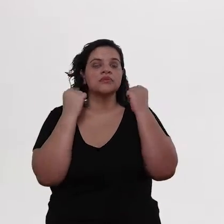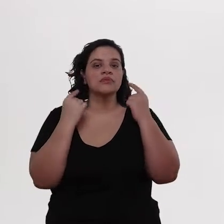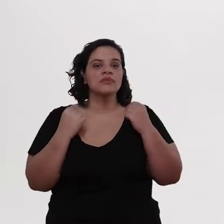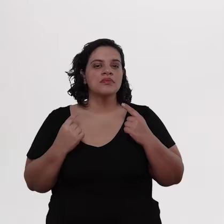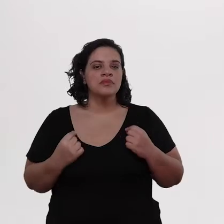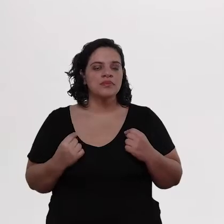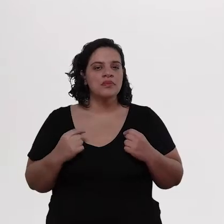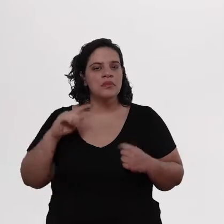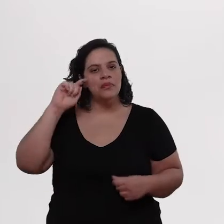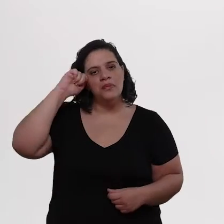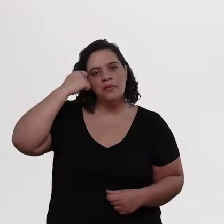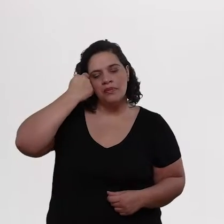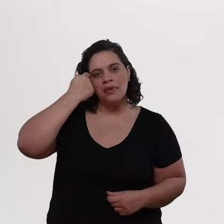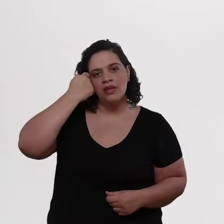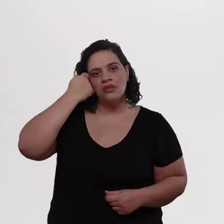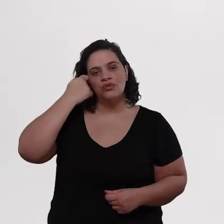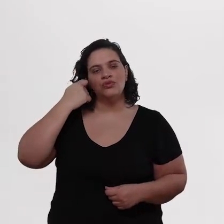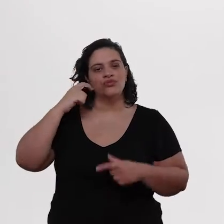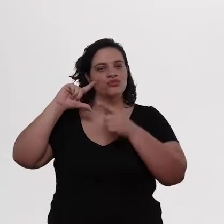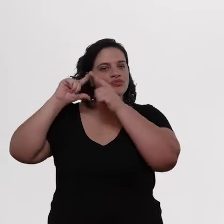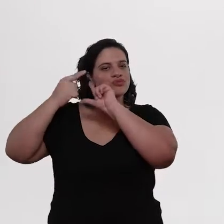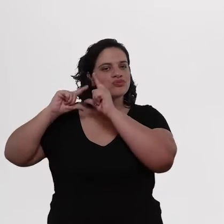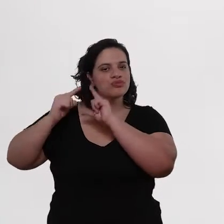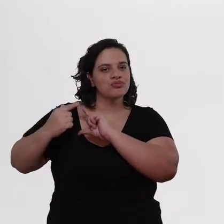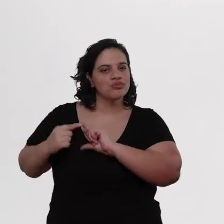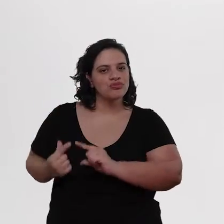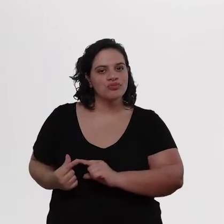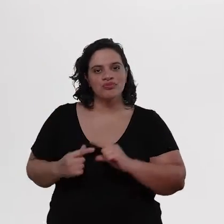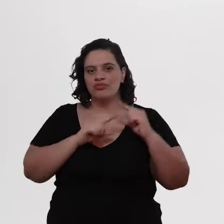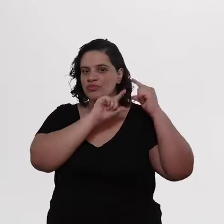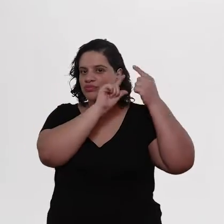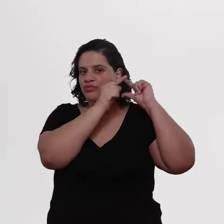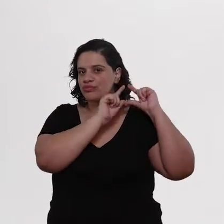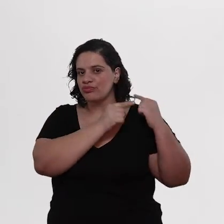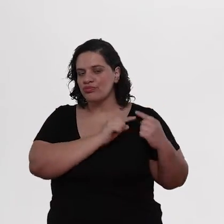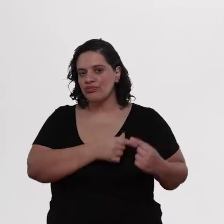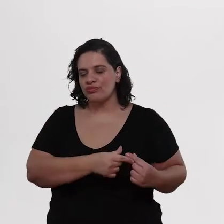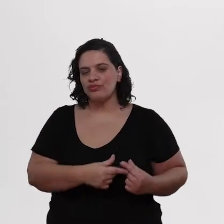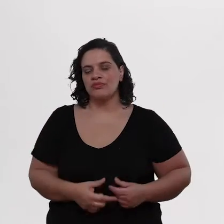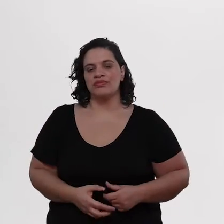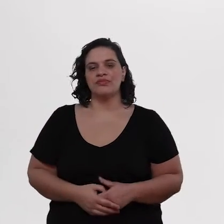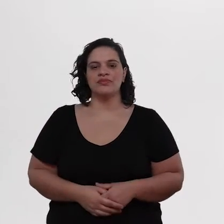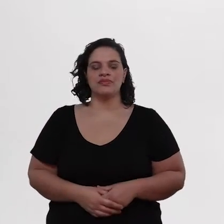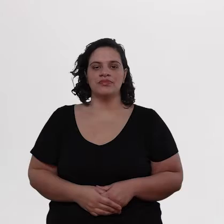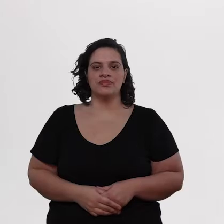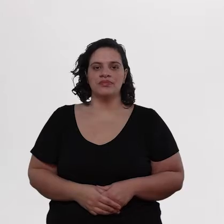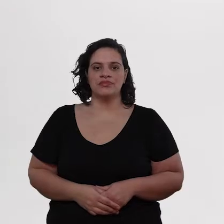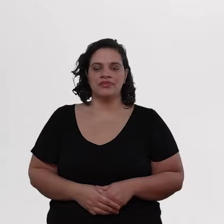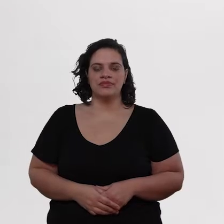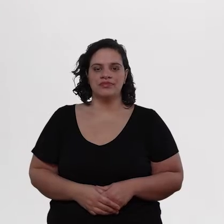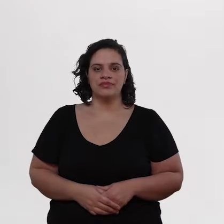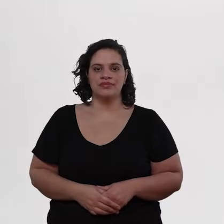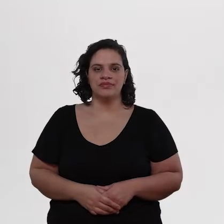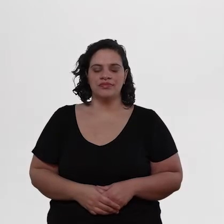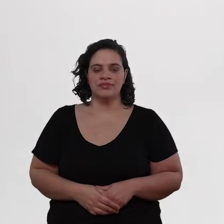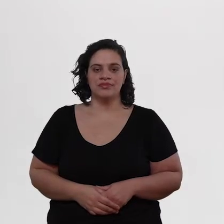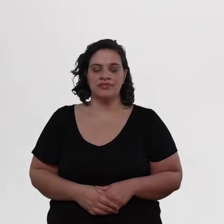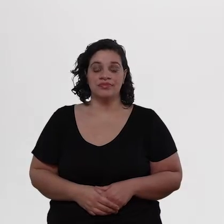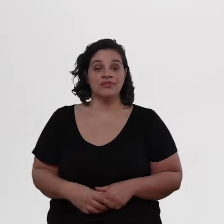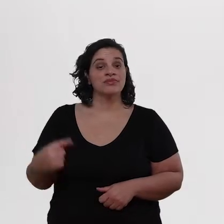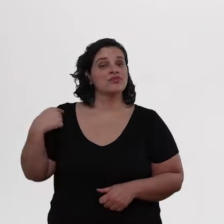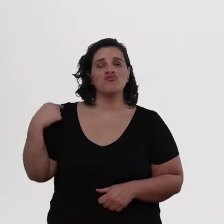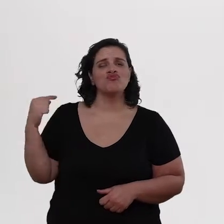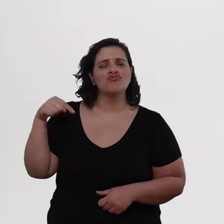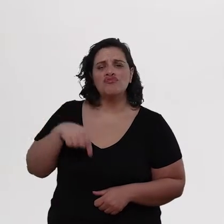de brinco da cor preta, com formatos geométricos quadrados, vazados e entrelaçados. Bom,